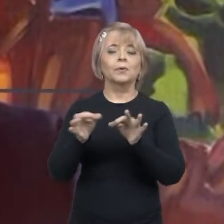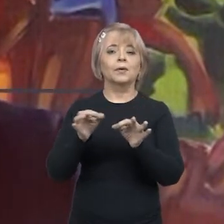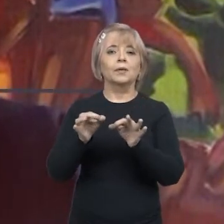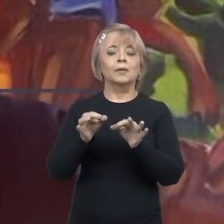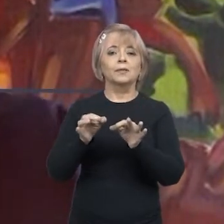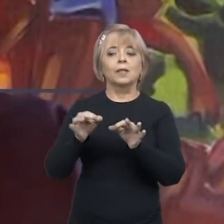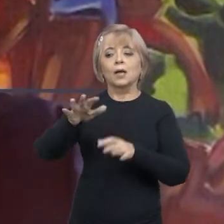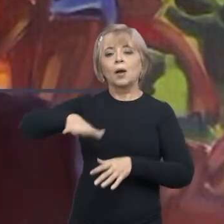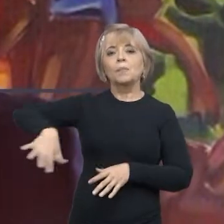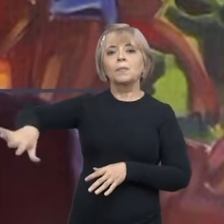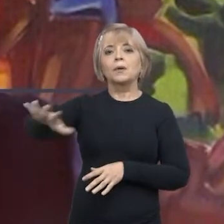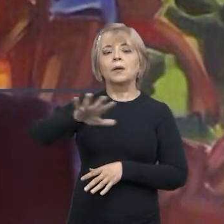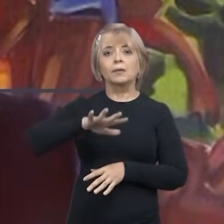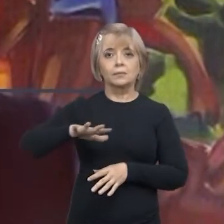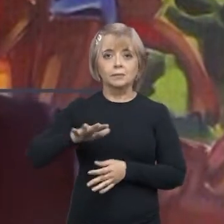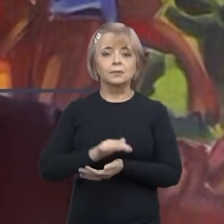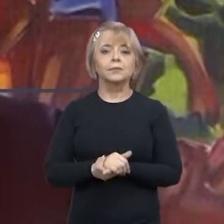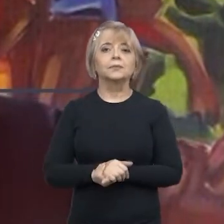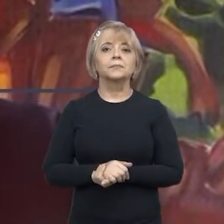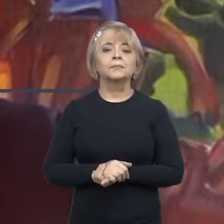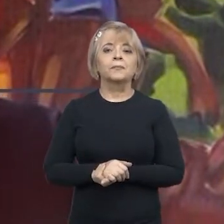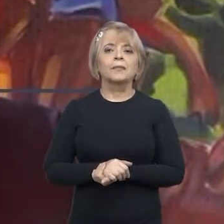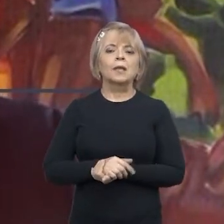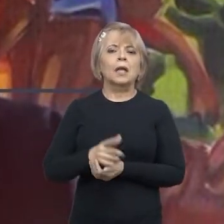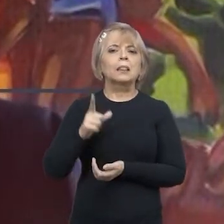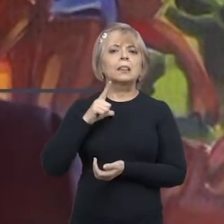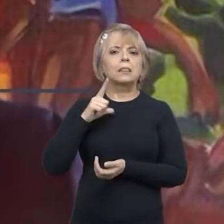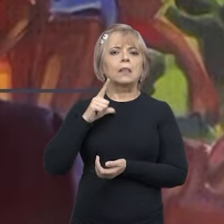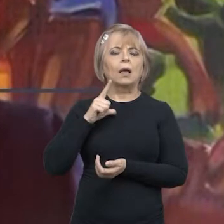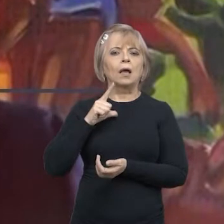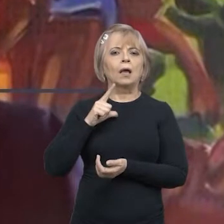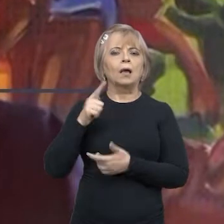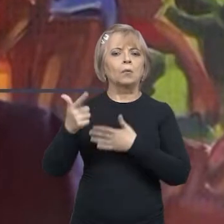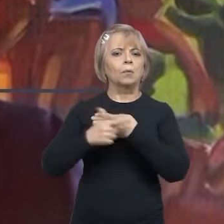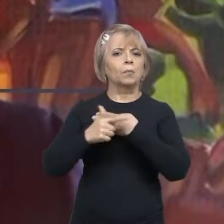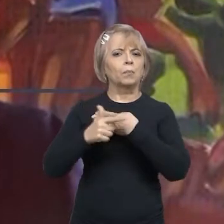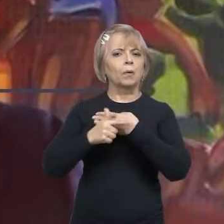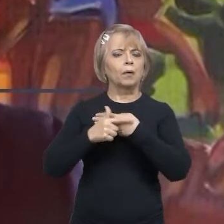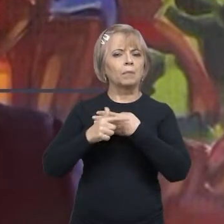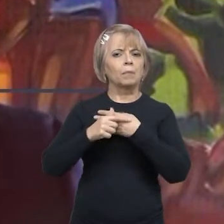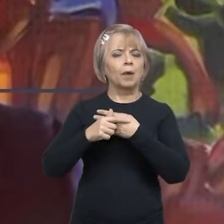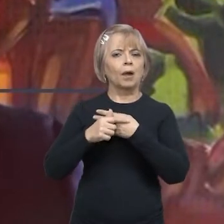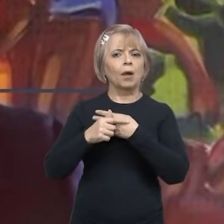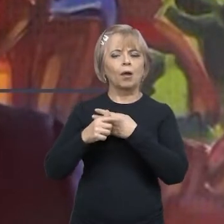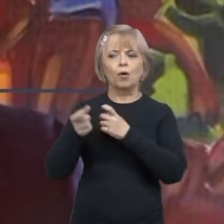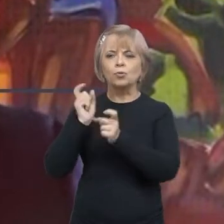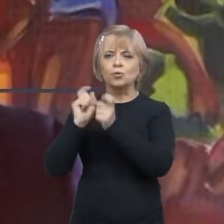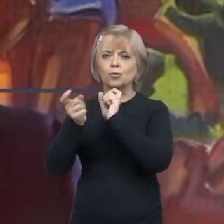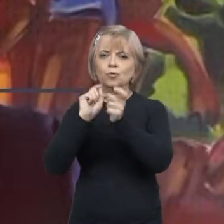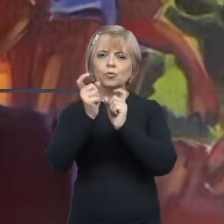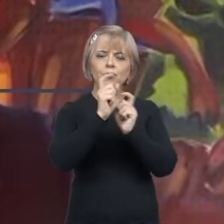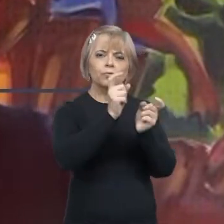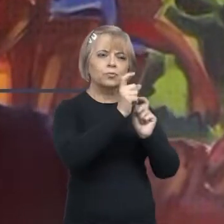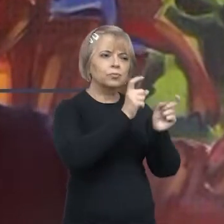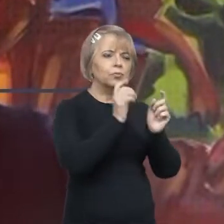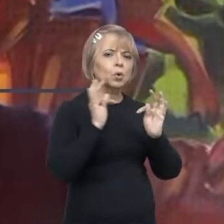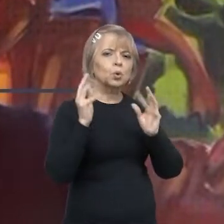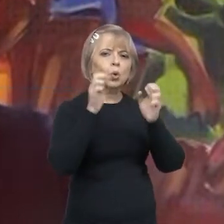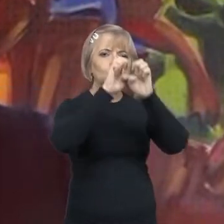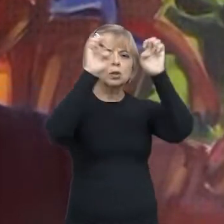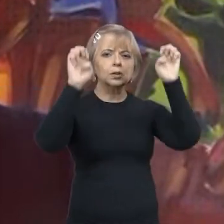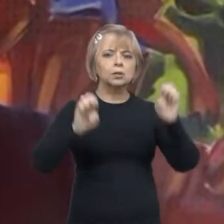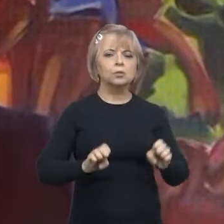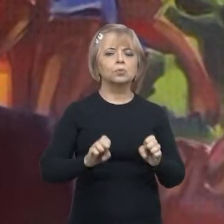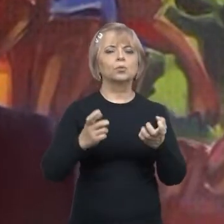meio ambiente. A gente tem a função, a missão de entrar em diálogo com todas as estruturas do Ministério Público do Estado do Rio de Janeiro, sejam